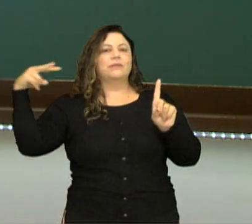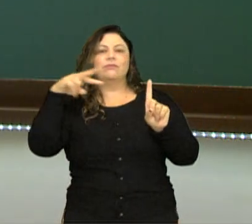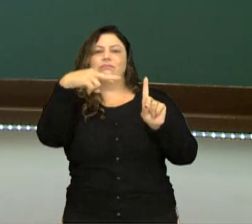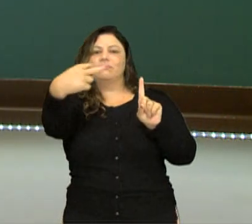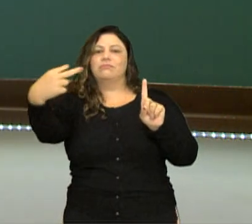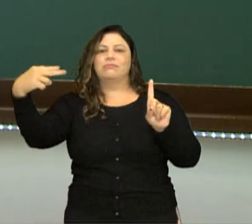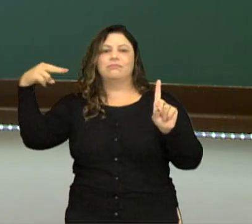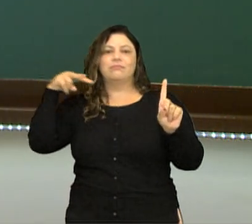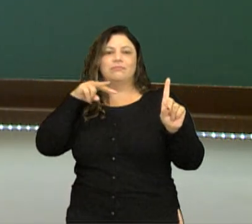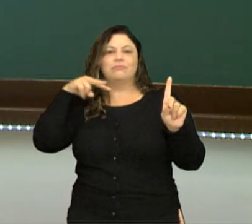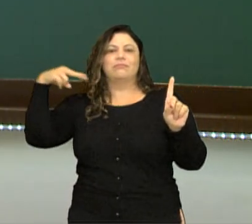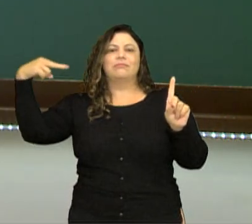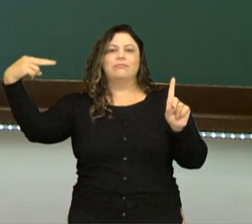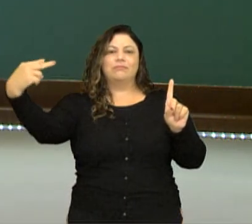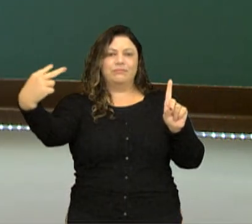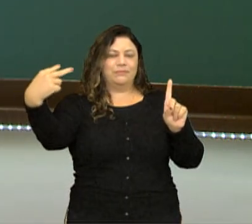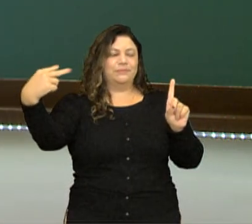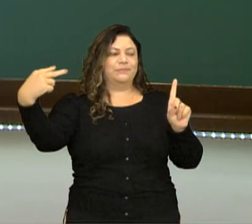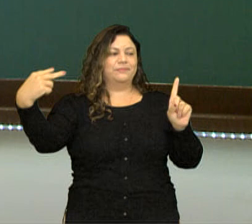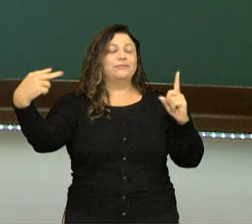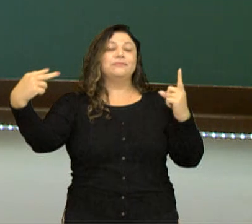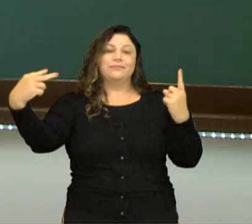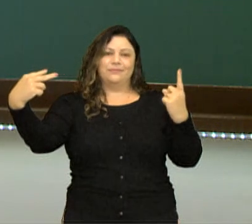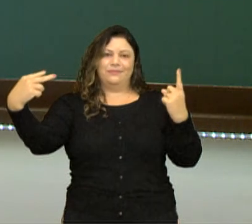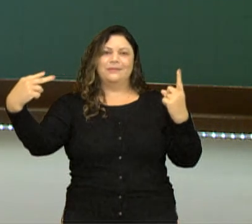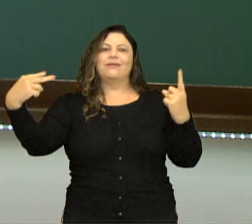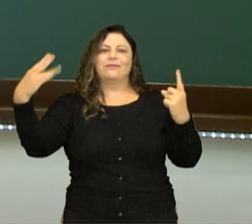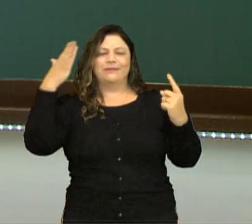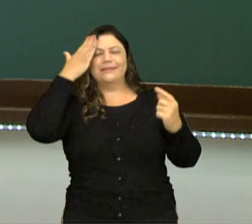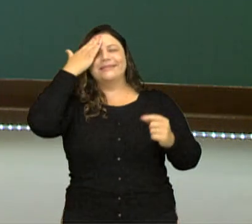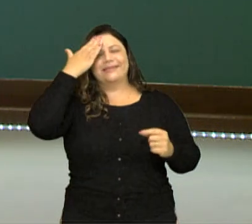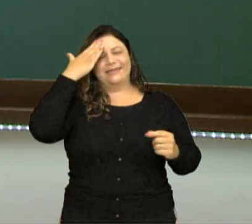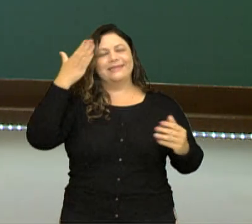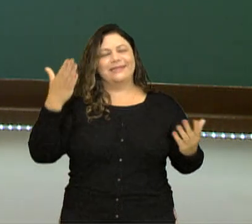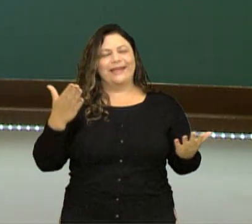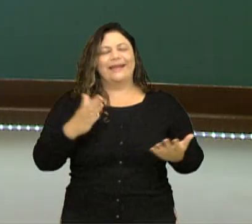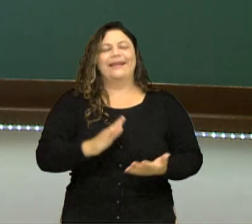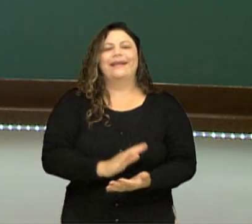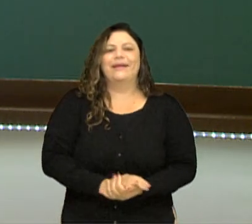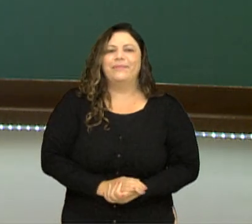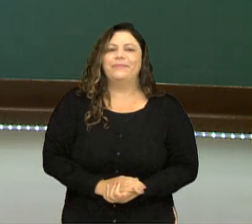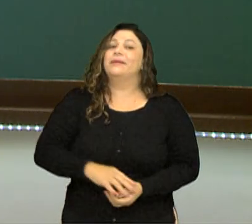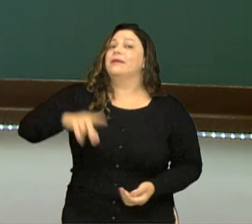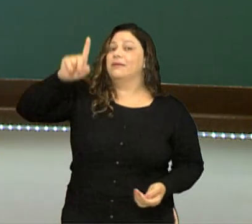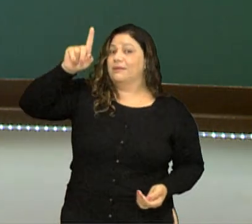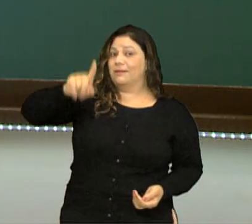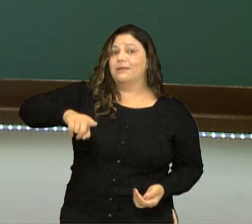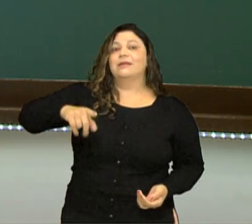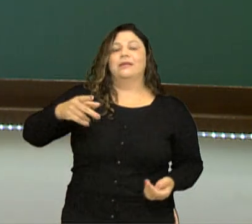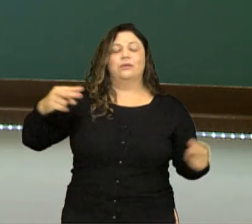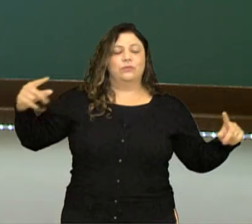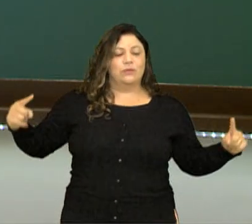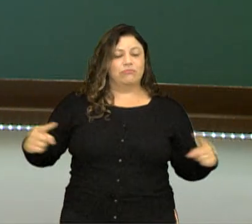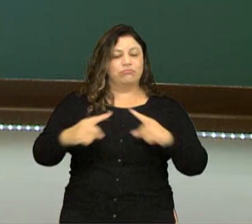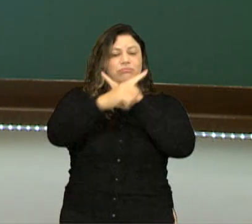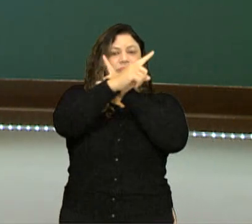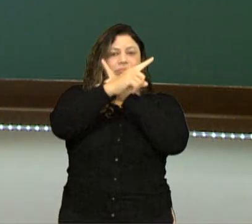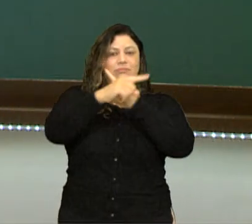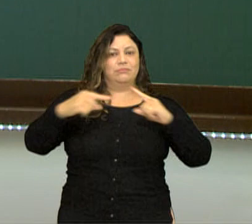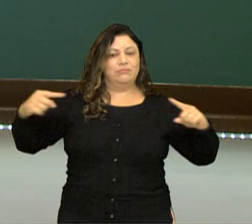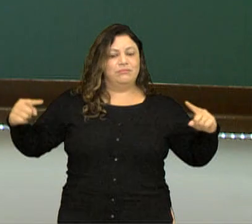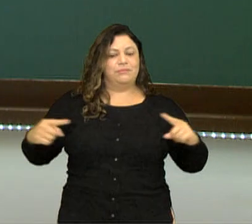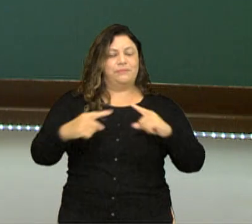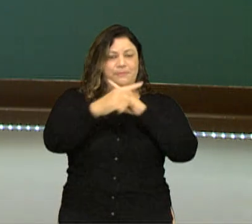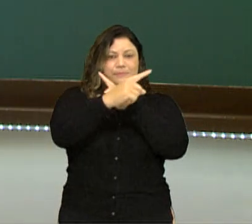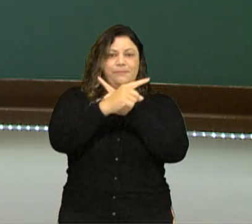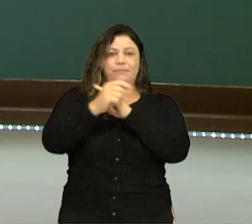olhando. E ela também sabe que você está olhando para ela através da janela. Pessoal, isso é a reversibilidade atuando.